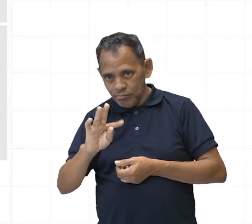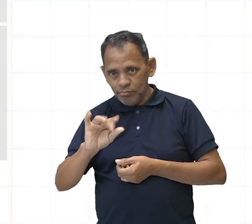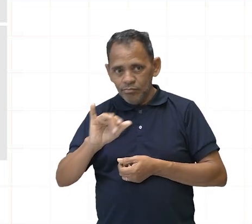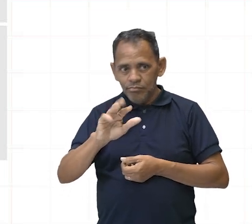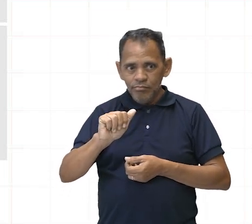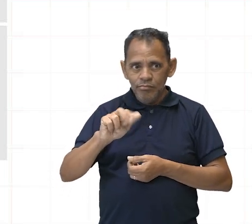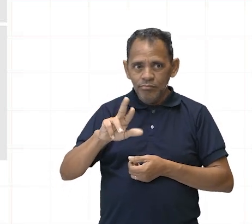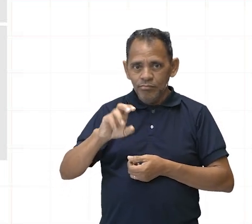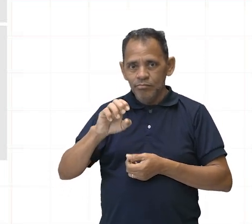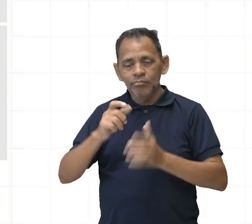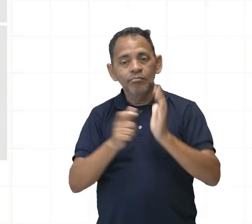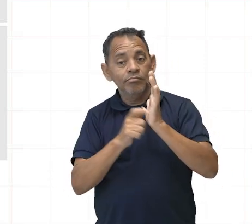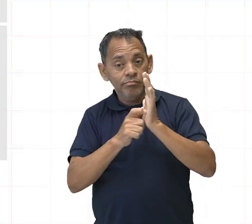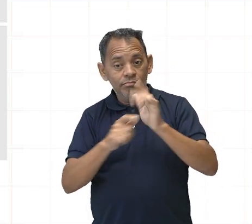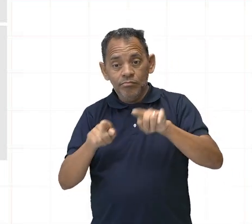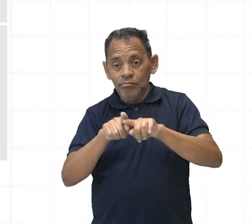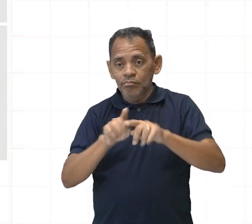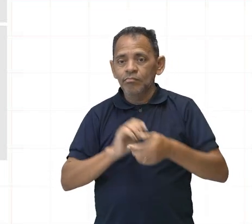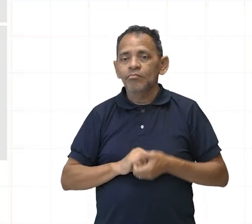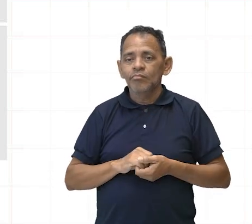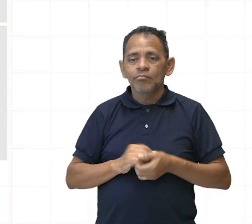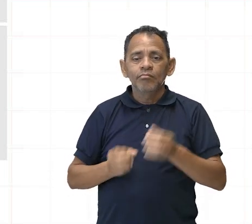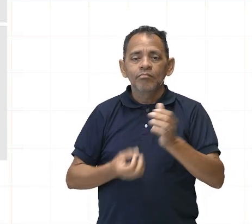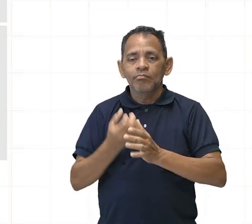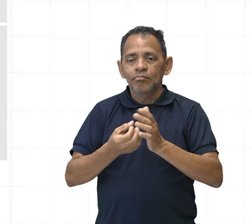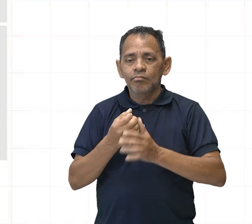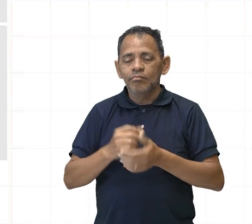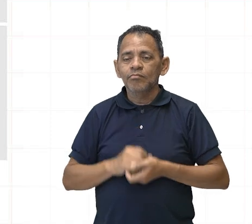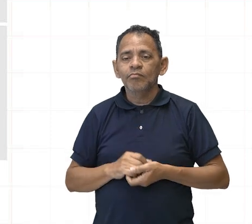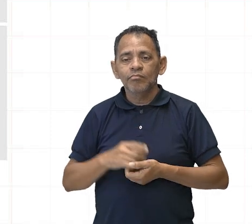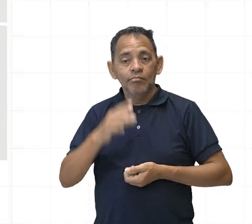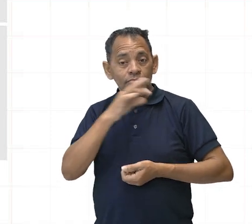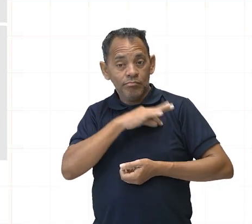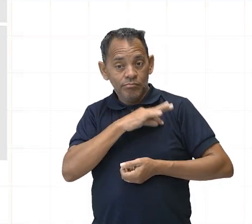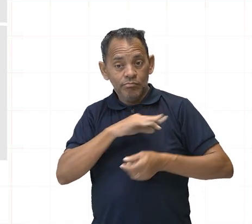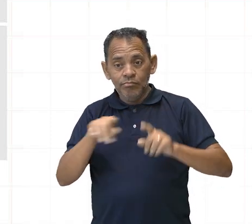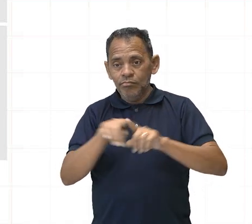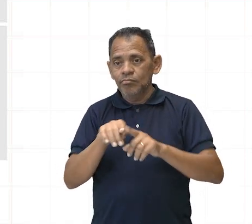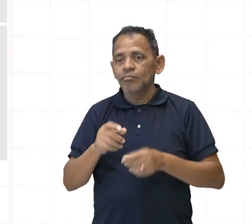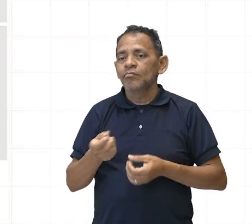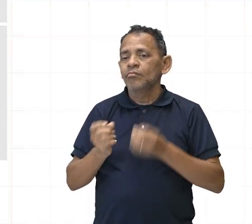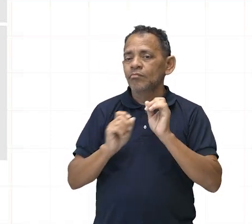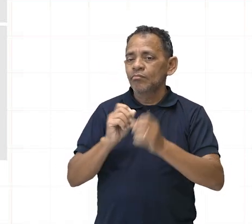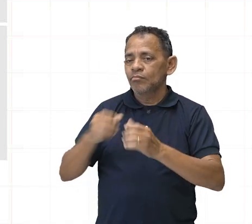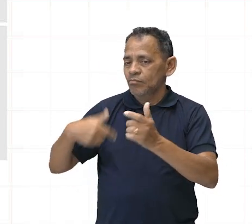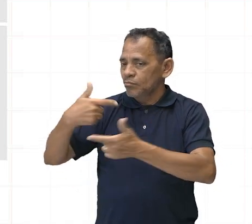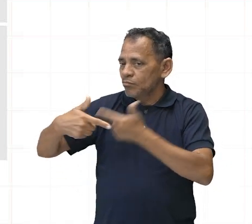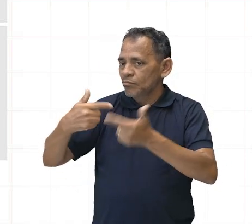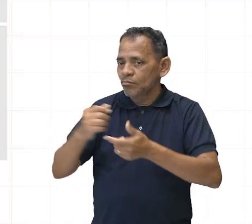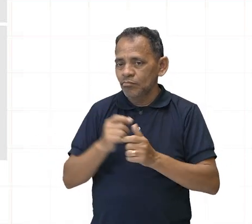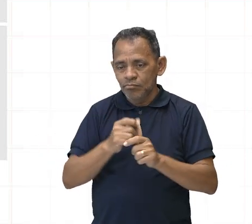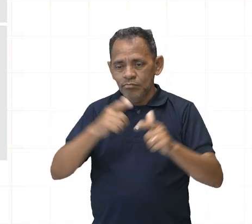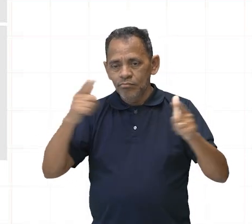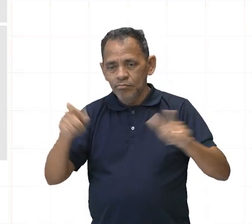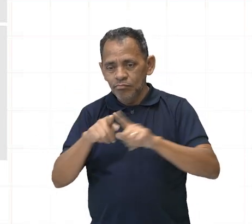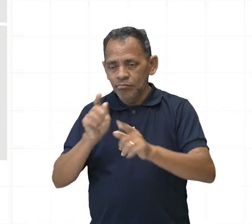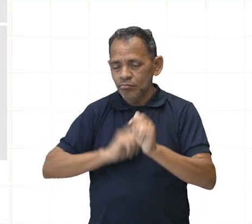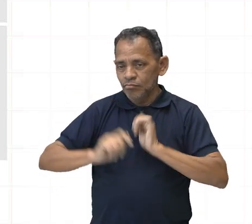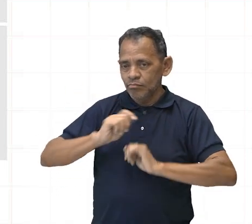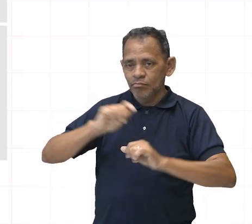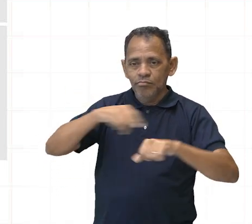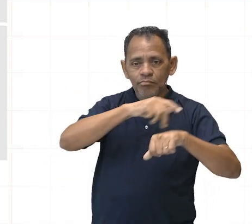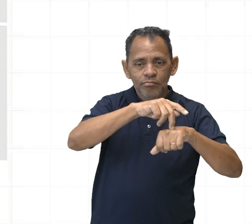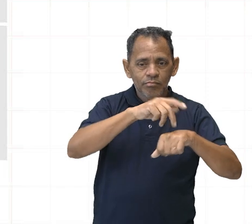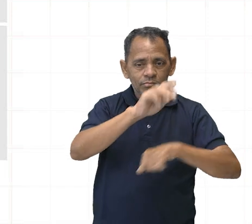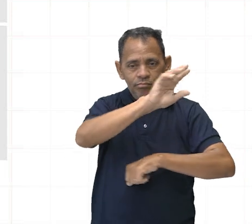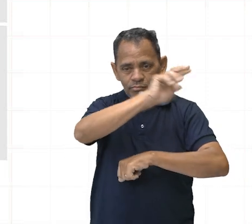essa fonte de renda, né, emprego, e acaba também impulsionando o crescimento econômico dos países